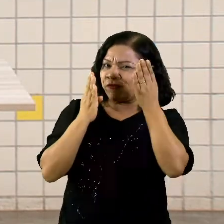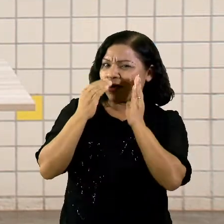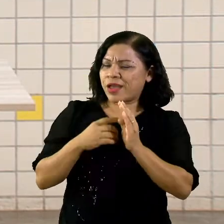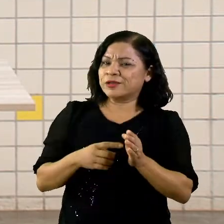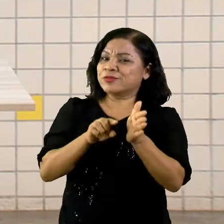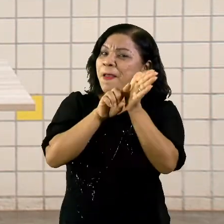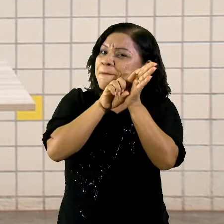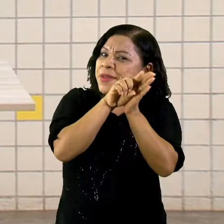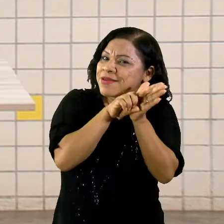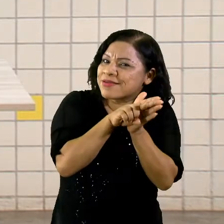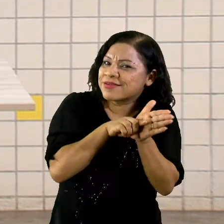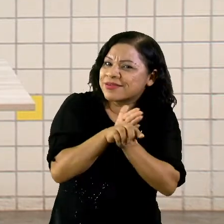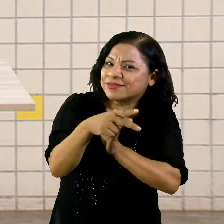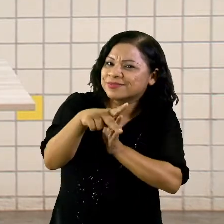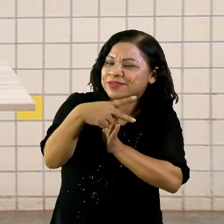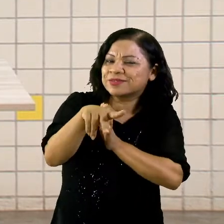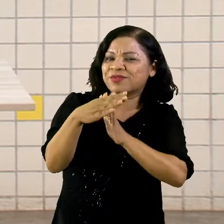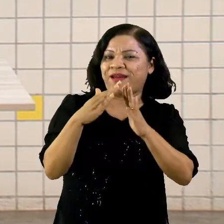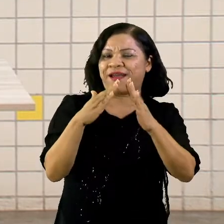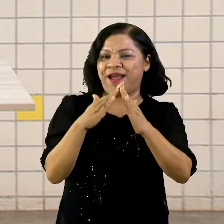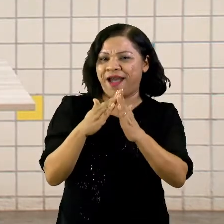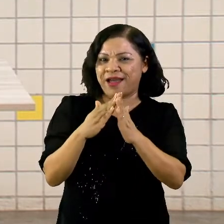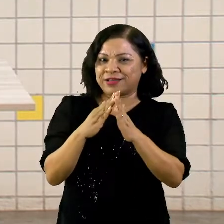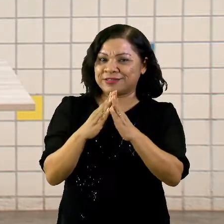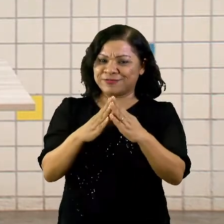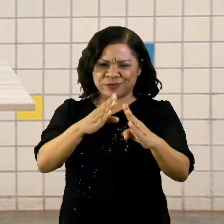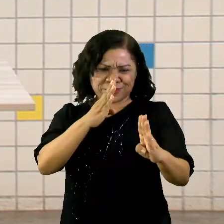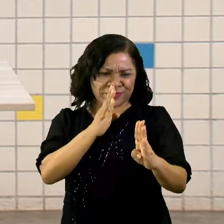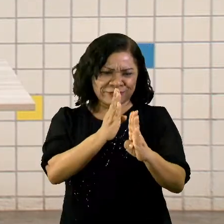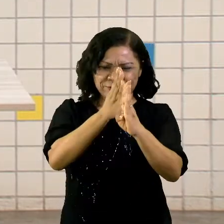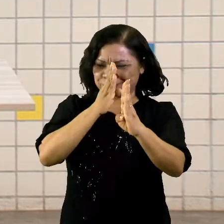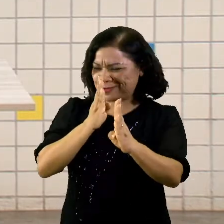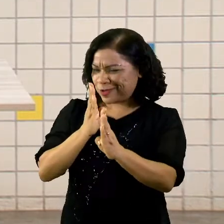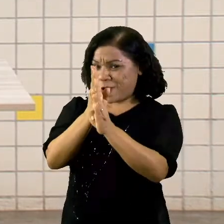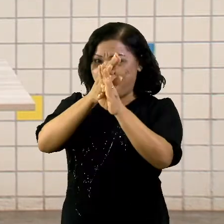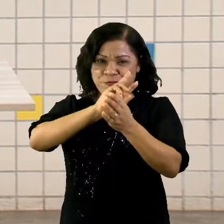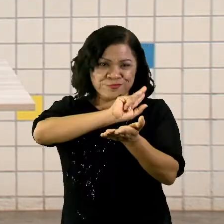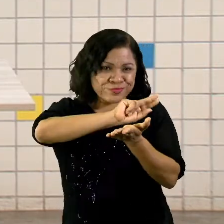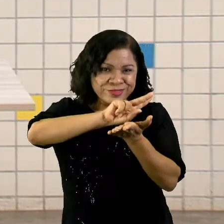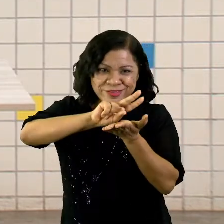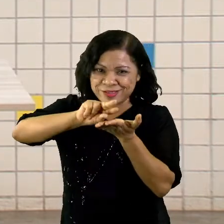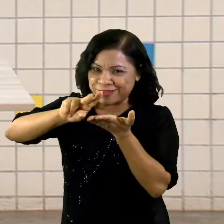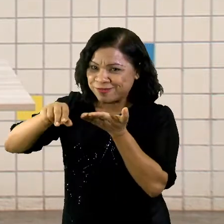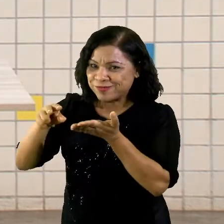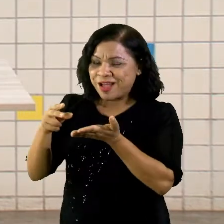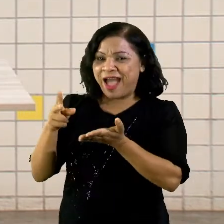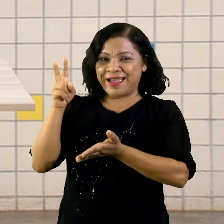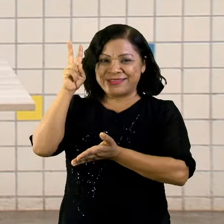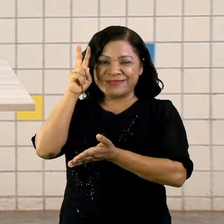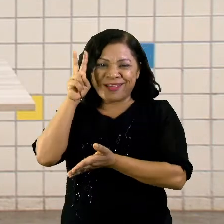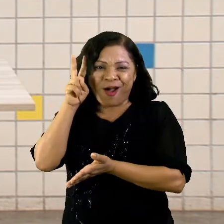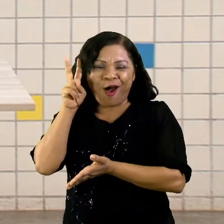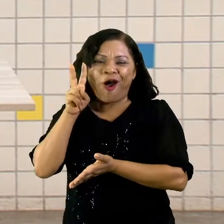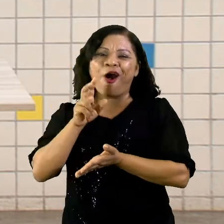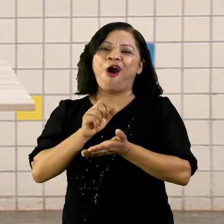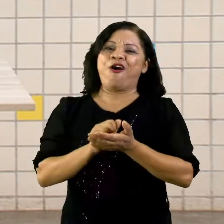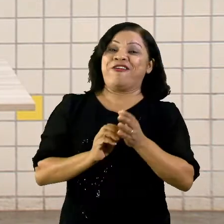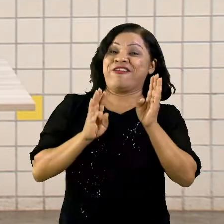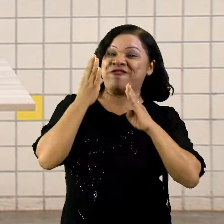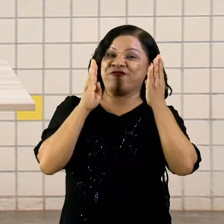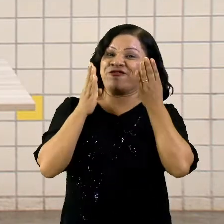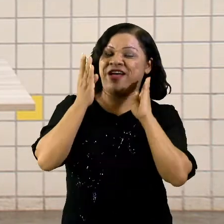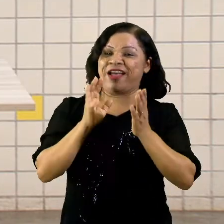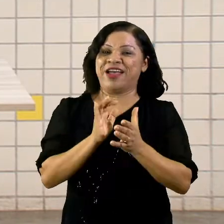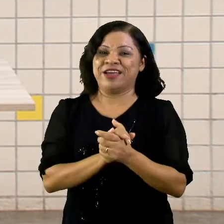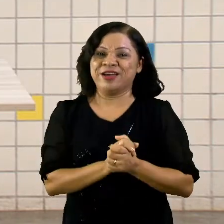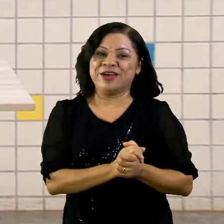sua casa e você vai descobrir várias outras histórias e festas que se inspiram nessa lenda